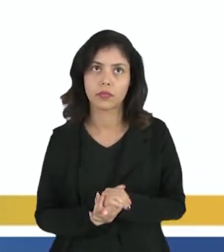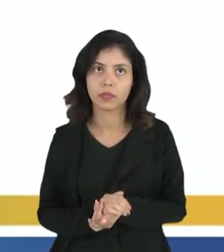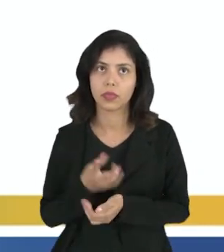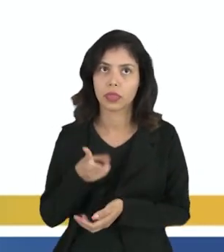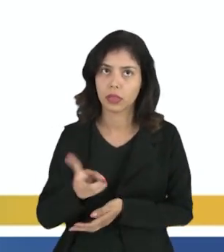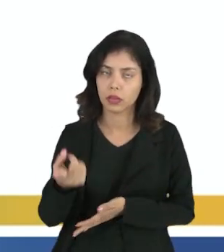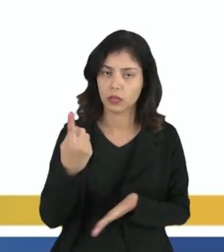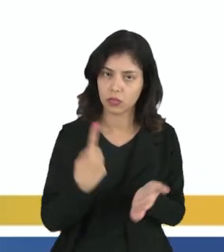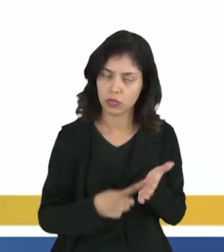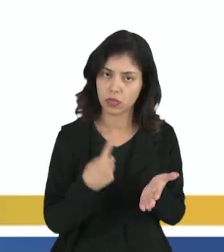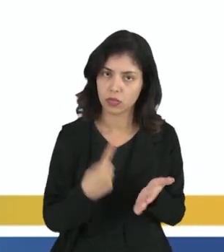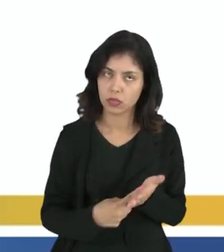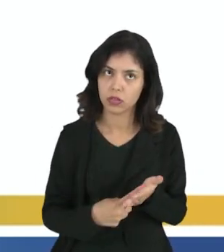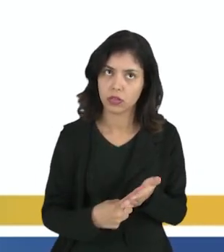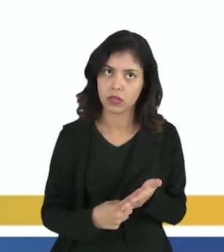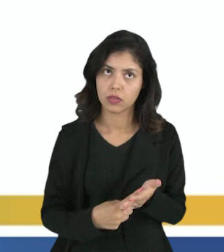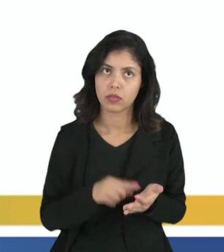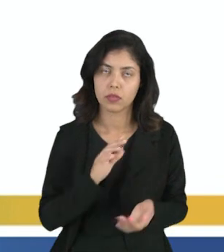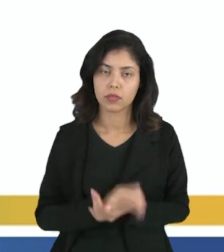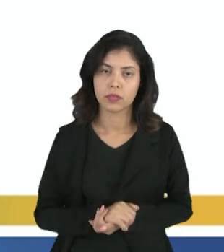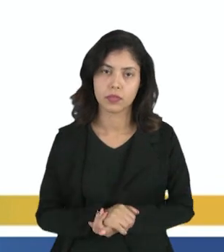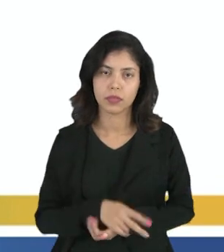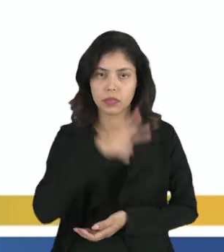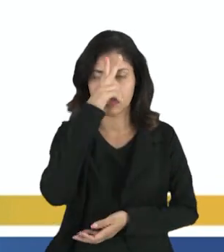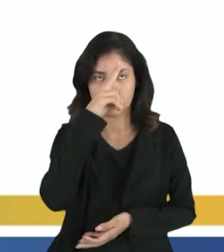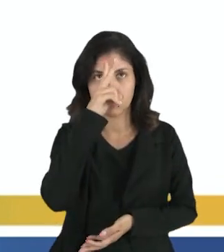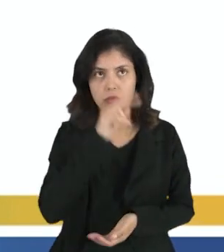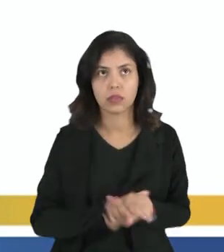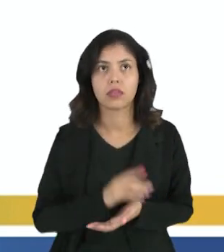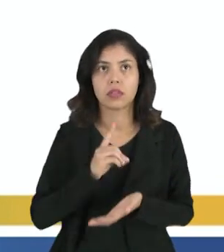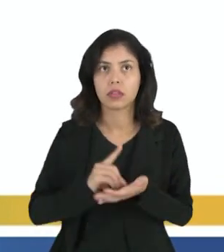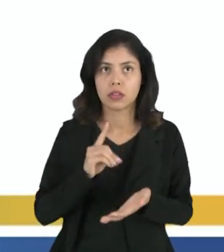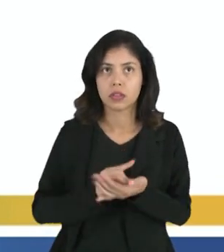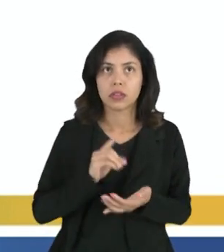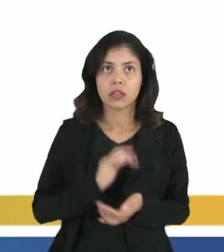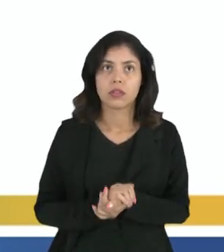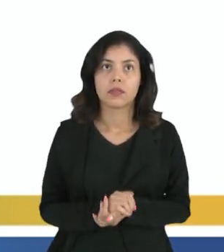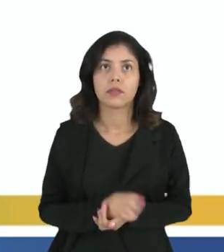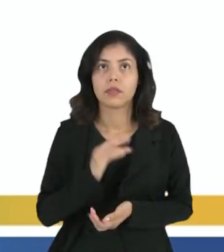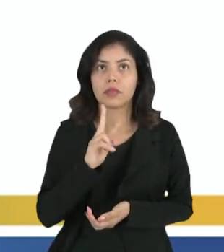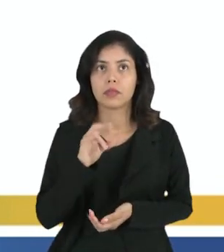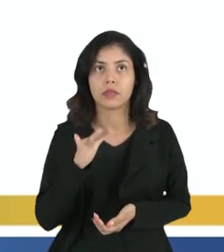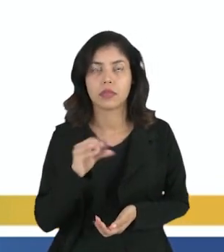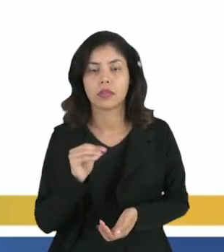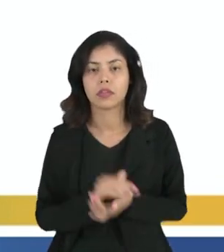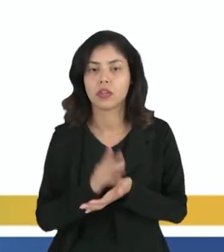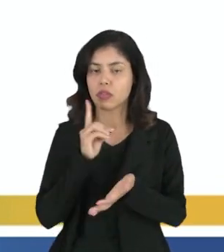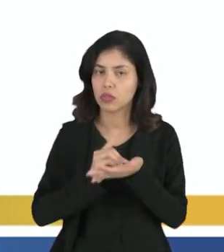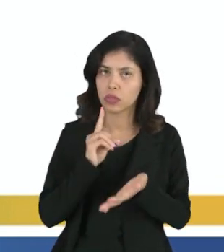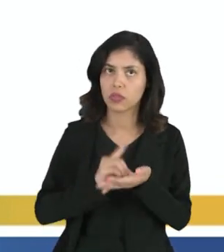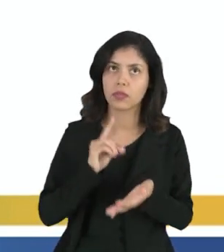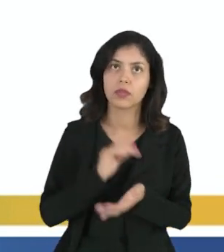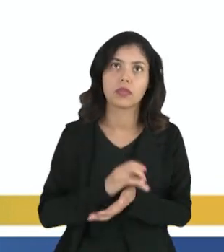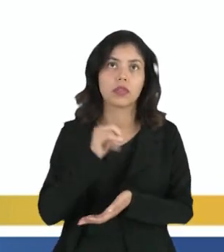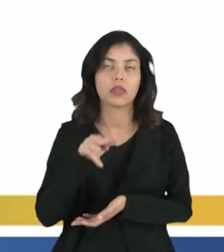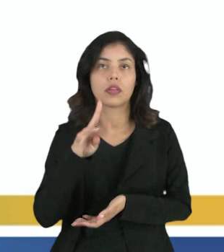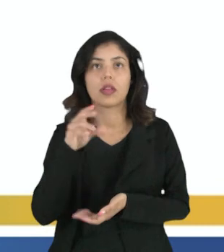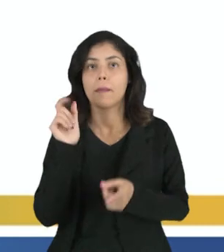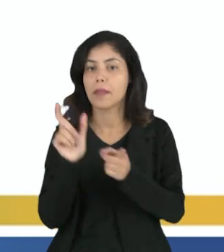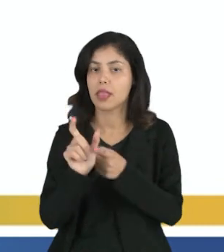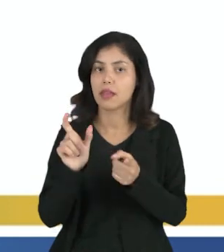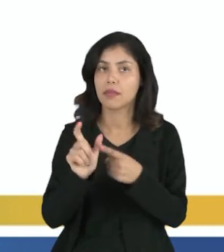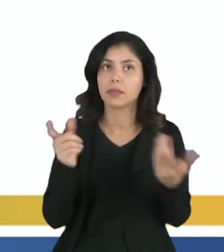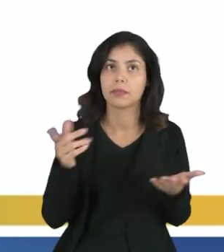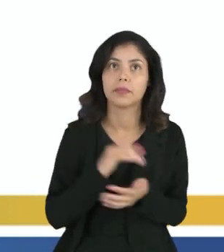impessoal. É só você lembrar de dicionário, denotativo de dicionário. E a conotação, a